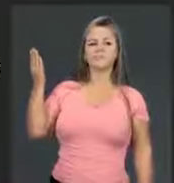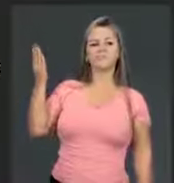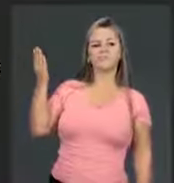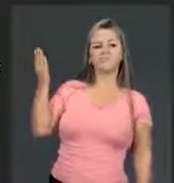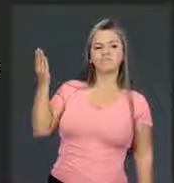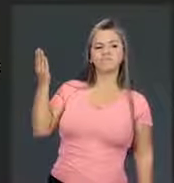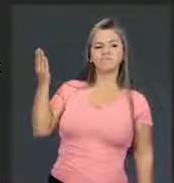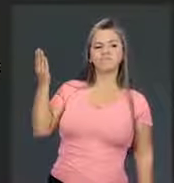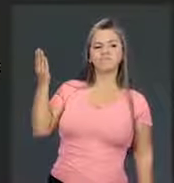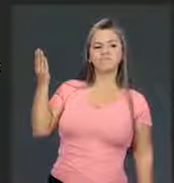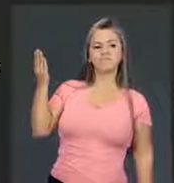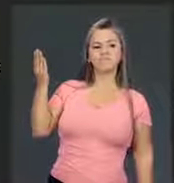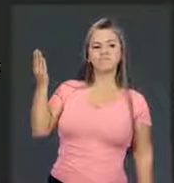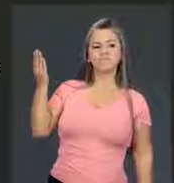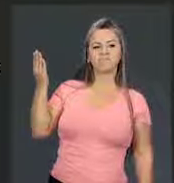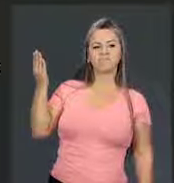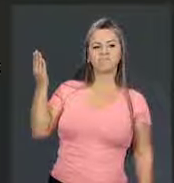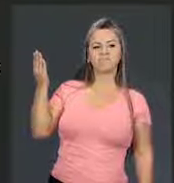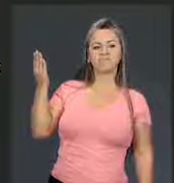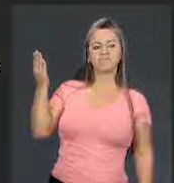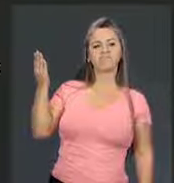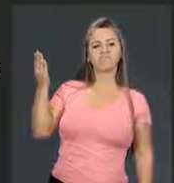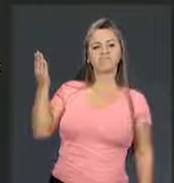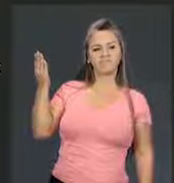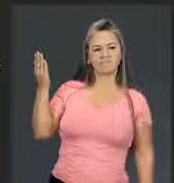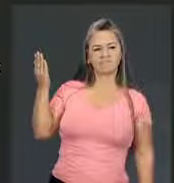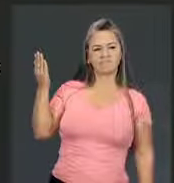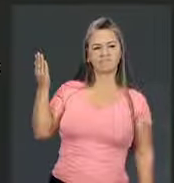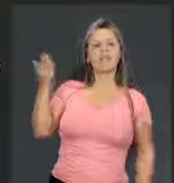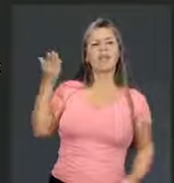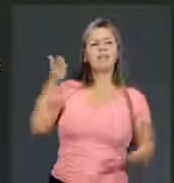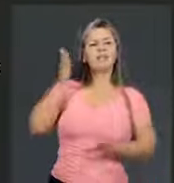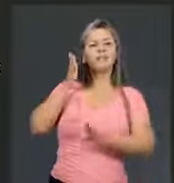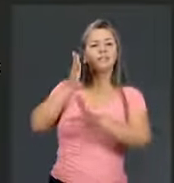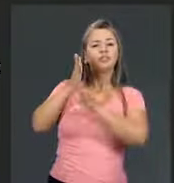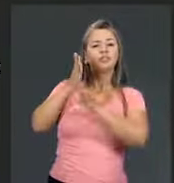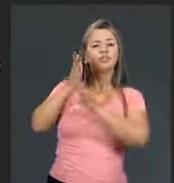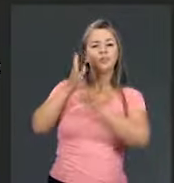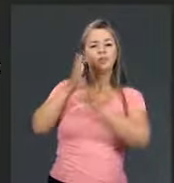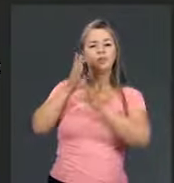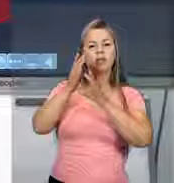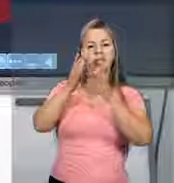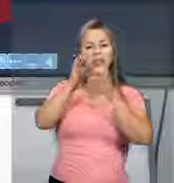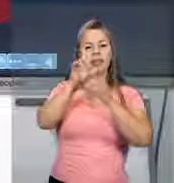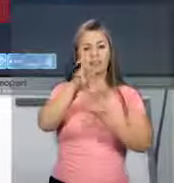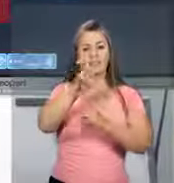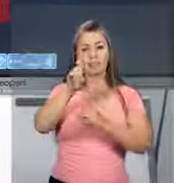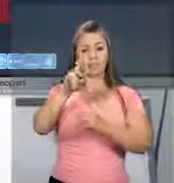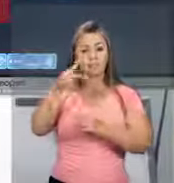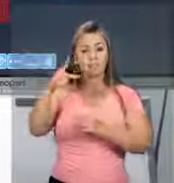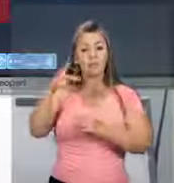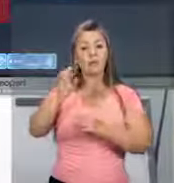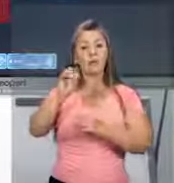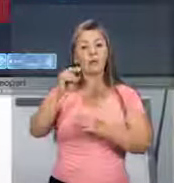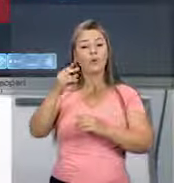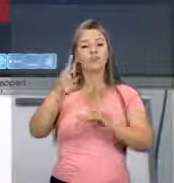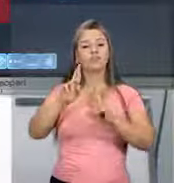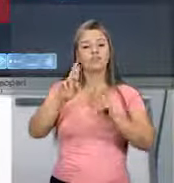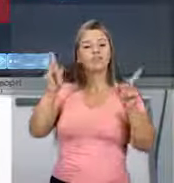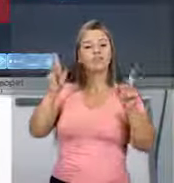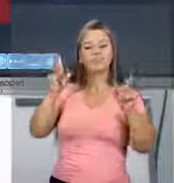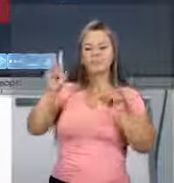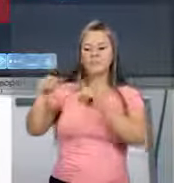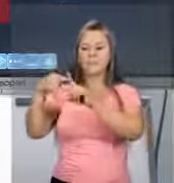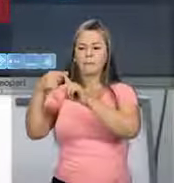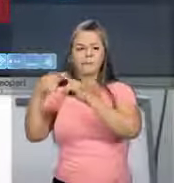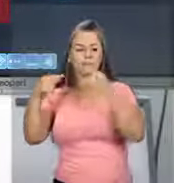Tensão, voltagem ou DDP. Para determinarmos a DDP ou a diferença de potencial